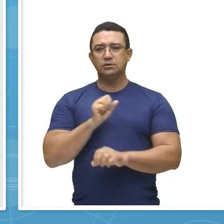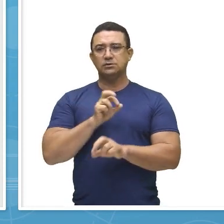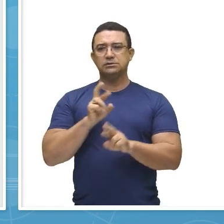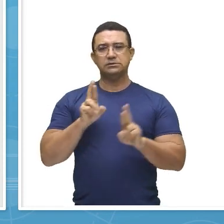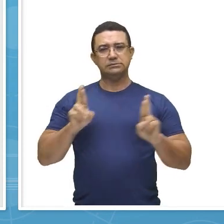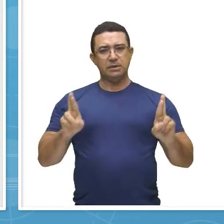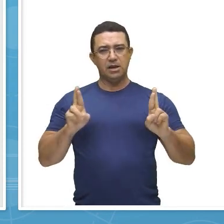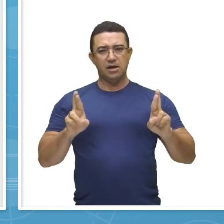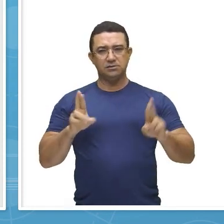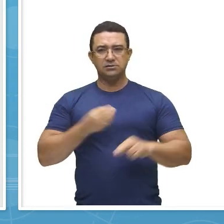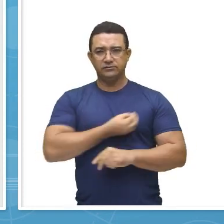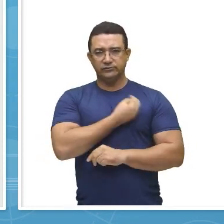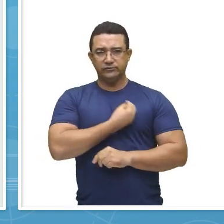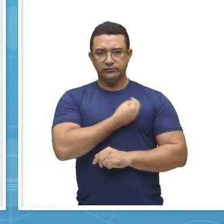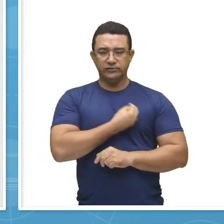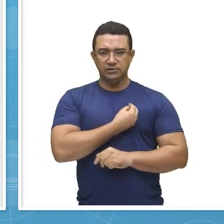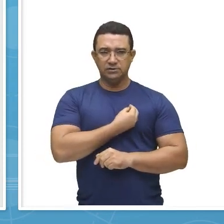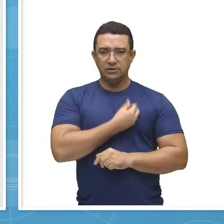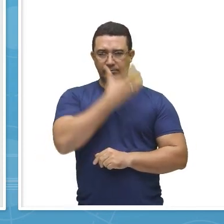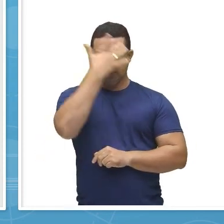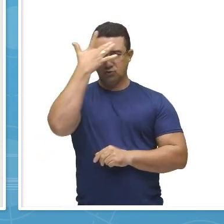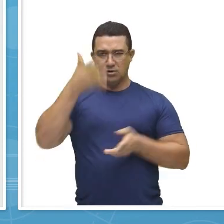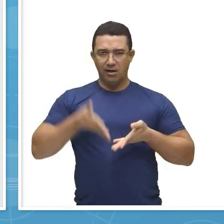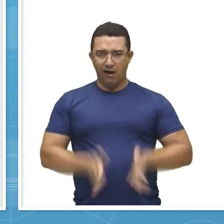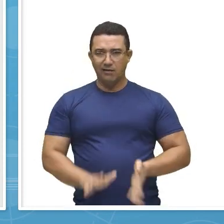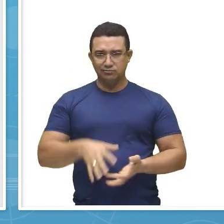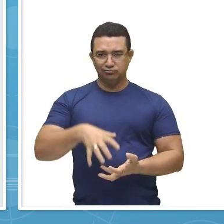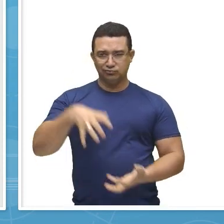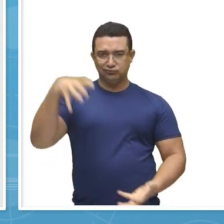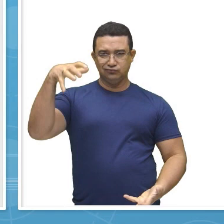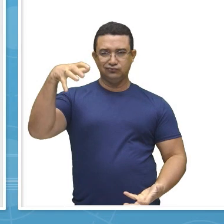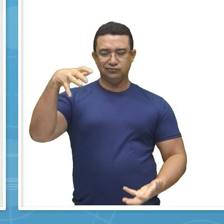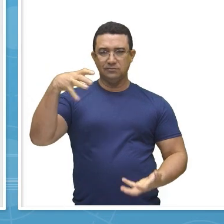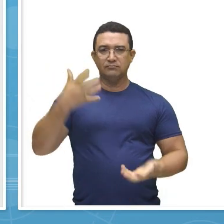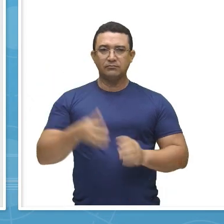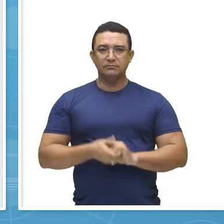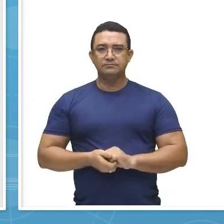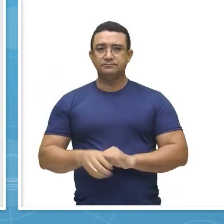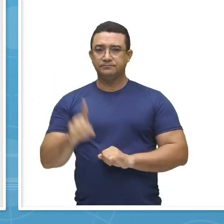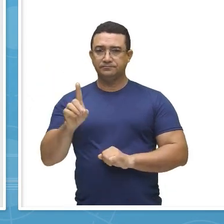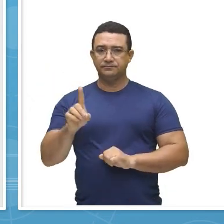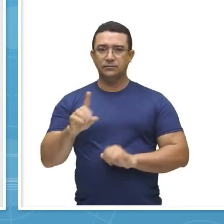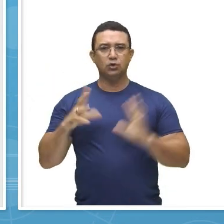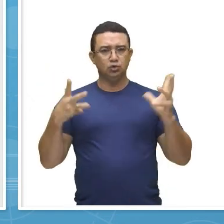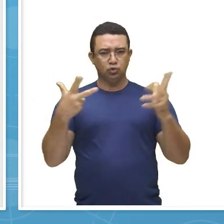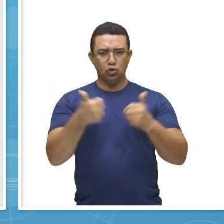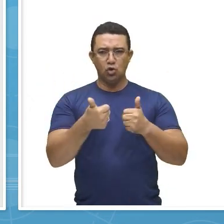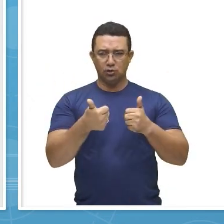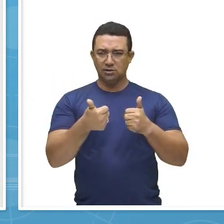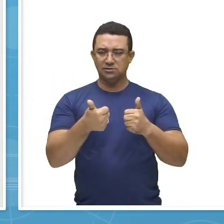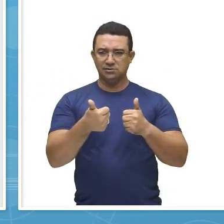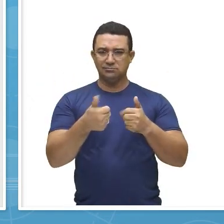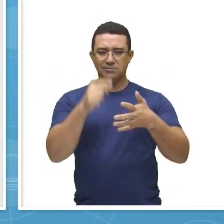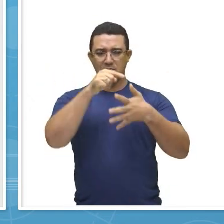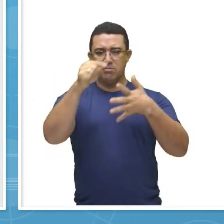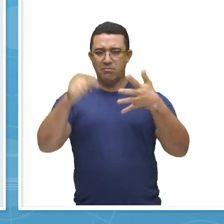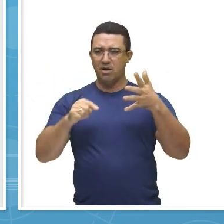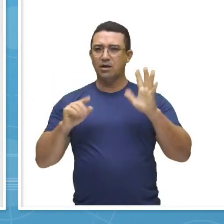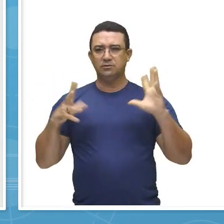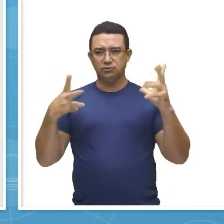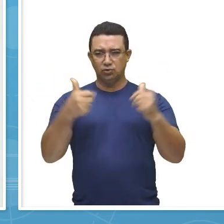vida, né? Ao nascer. E na letra D, nós temos aí que todas as alternativas